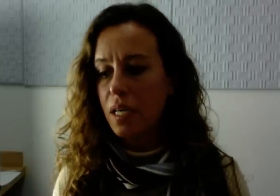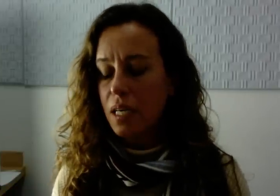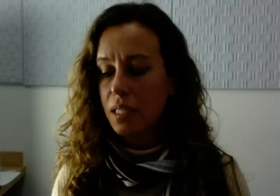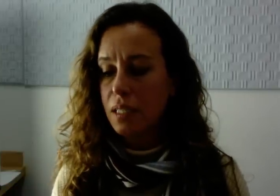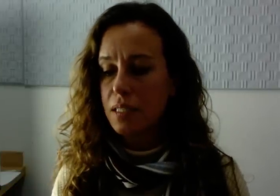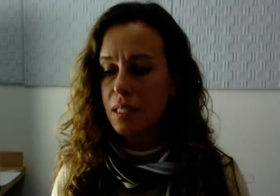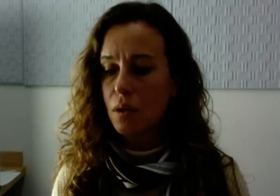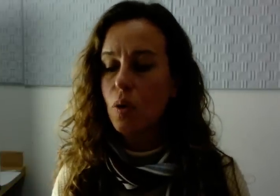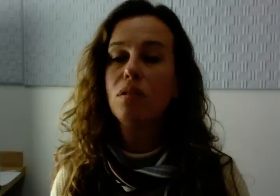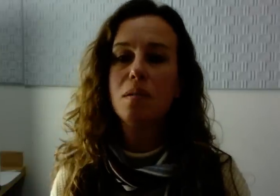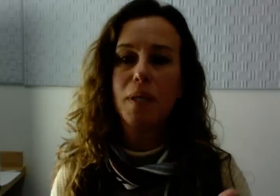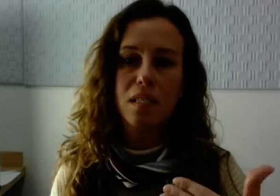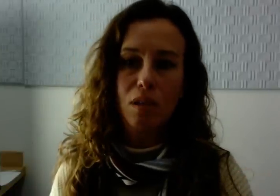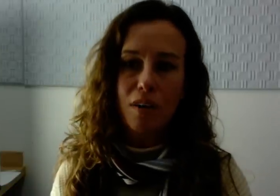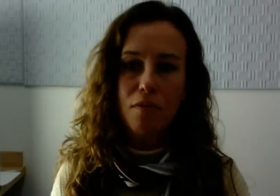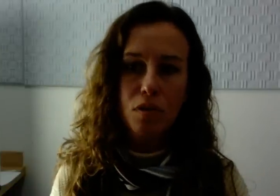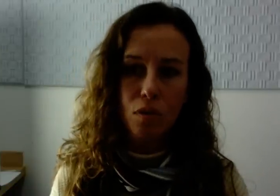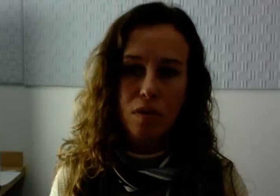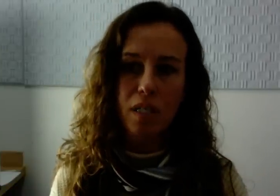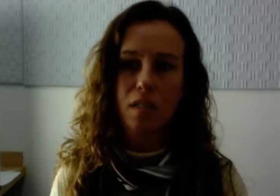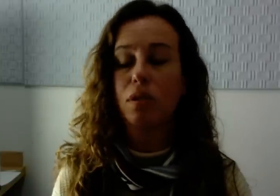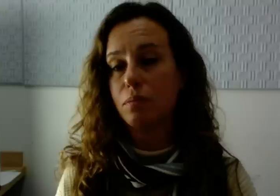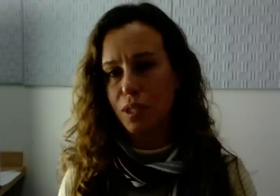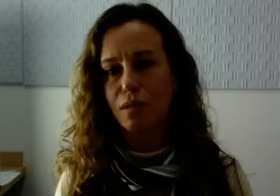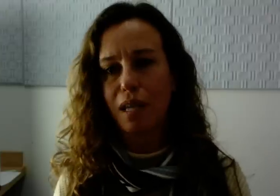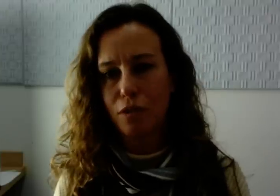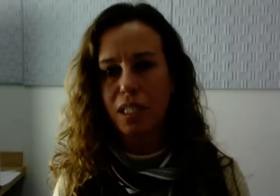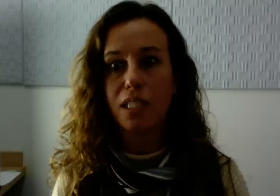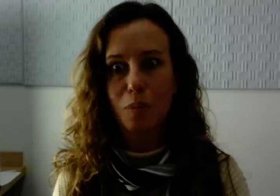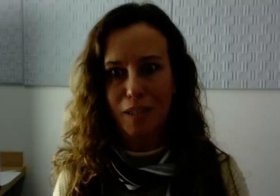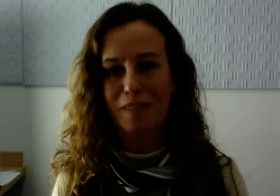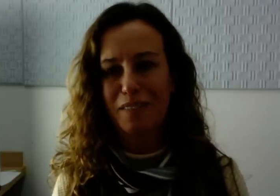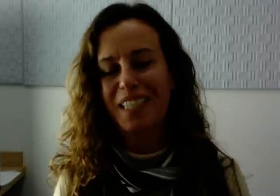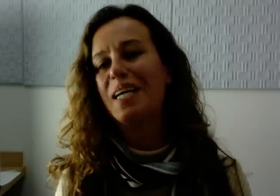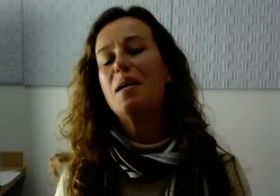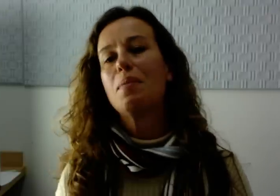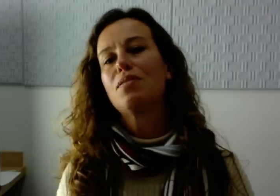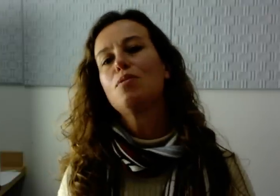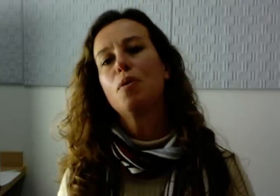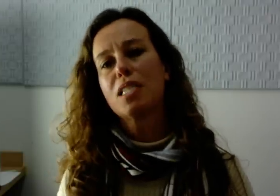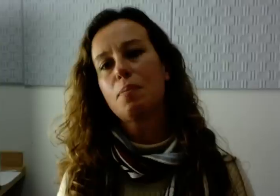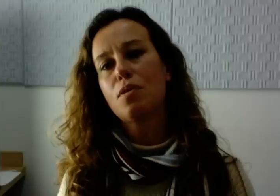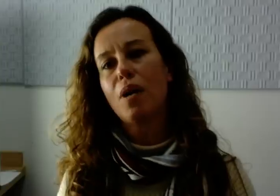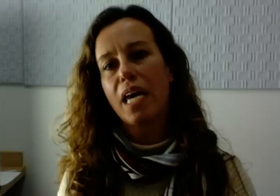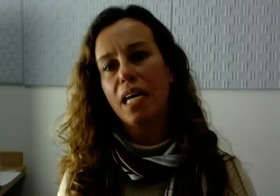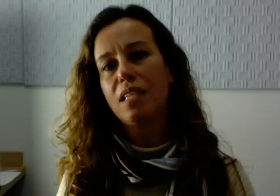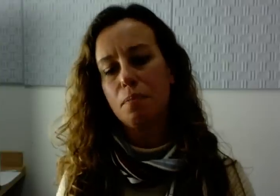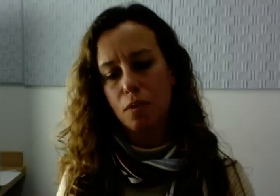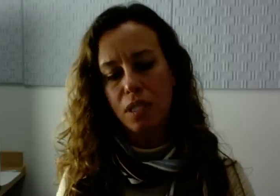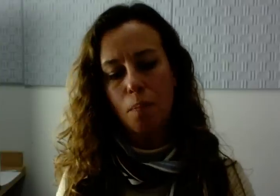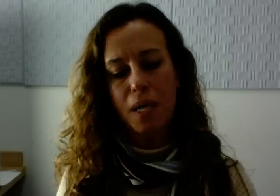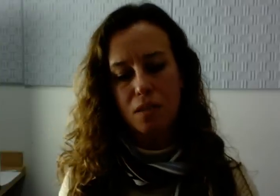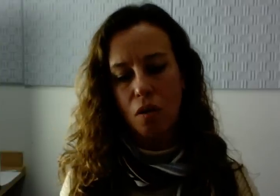humor eh quando as empresas não levavam isso em consideração e muitas não levam ainda grande maioria não leva ainda mas vamos supor que essa pessoa